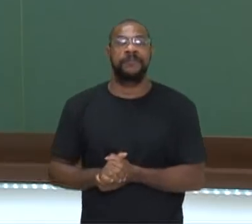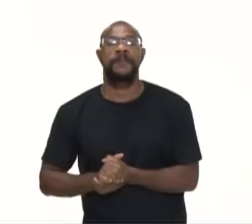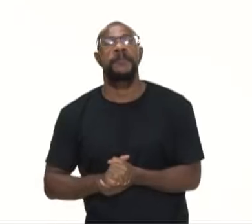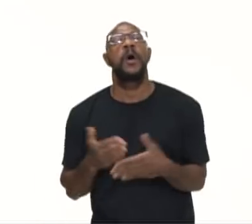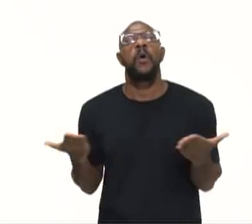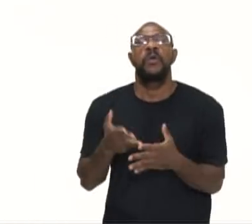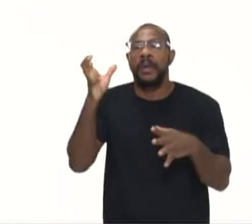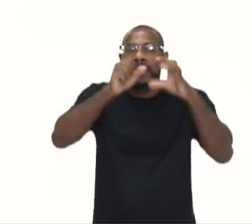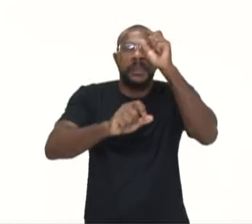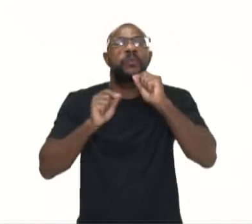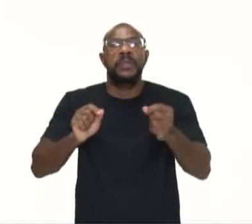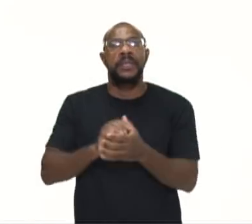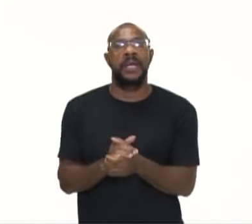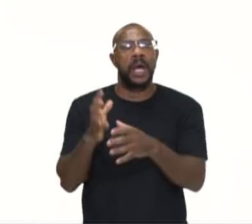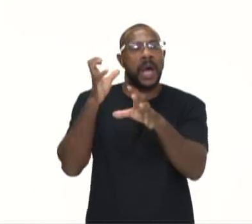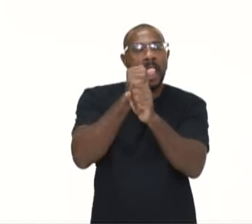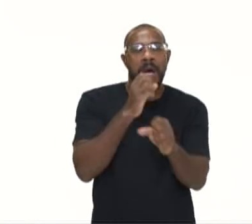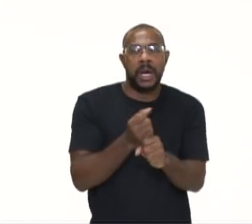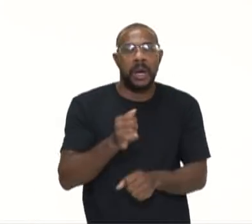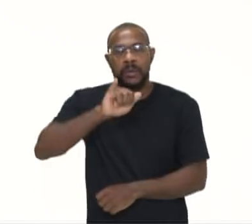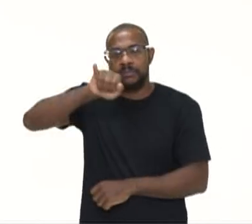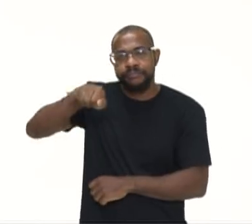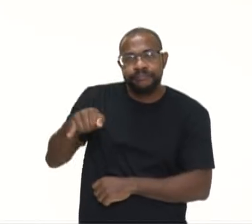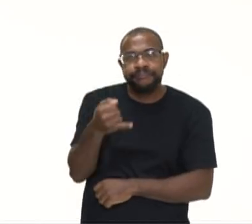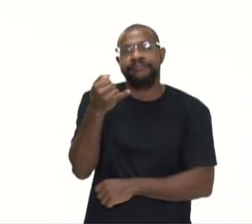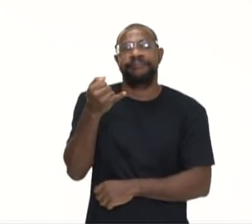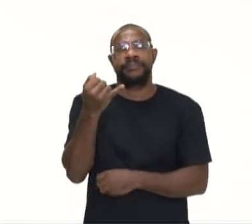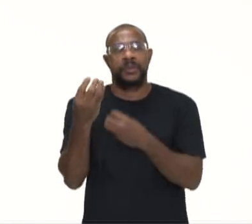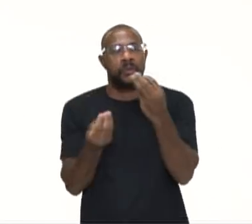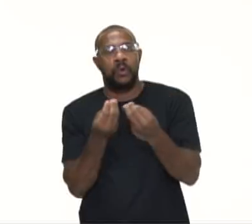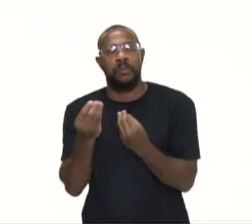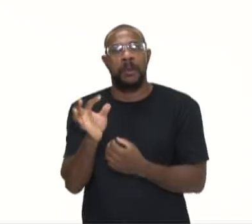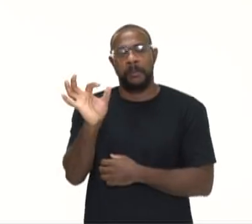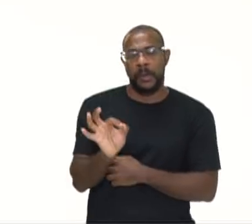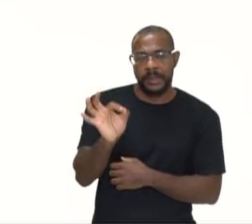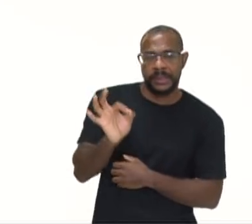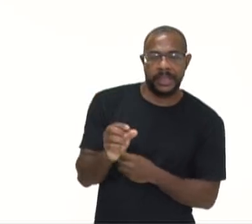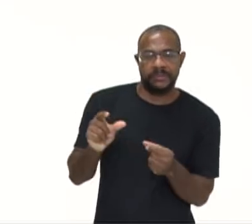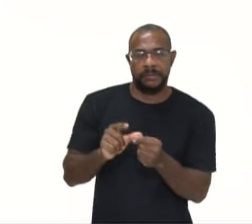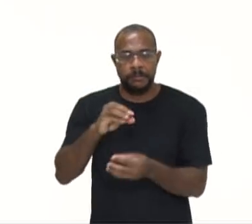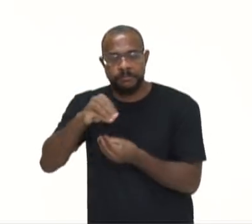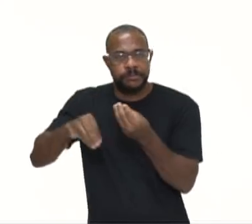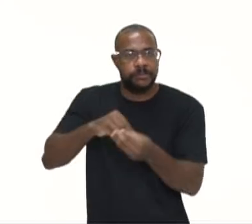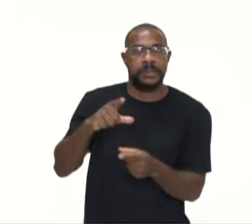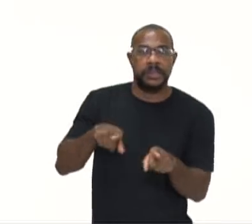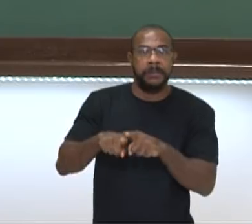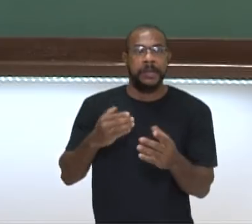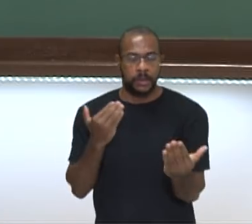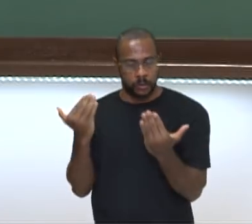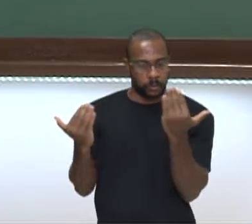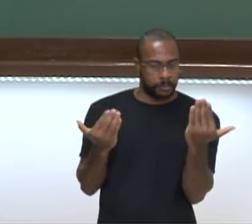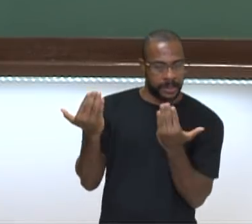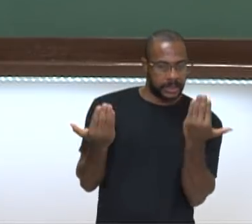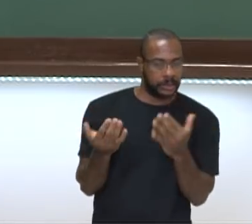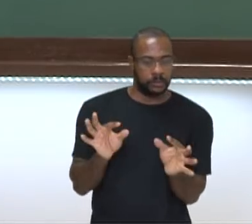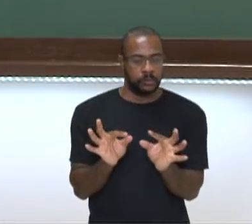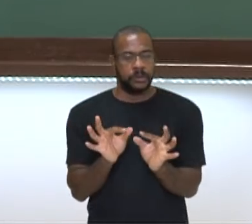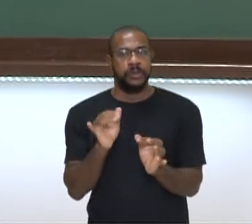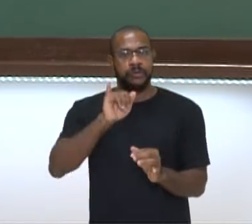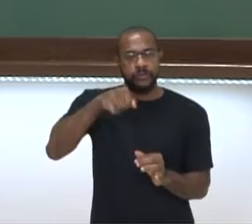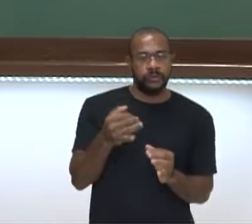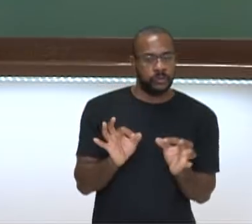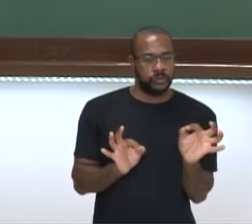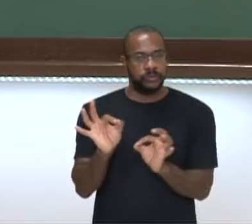viu? O cálculo de porcentagem envolvendo juros simples e fizemos a comparação de juros simples